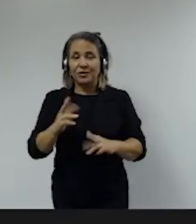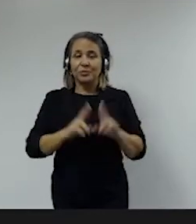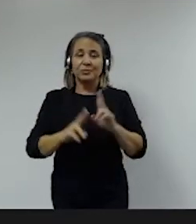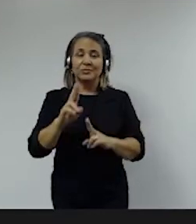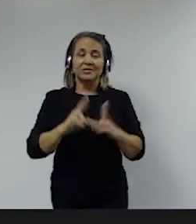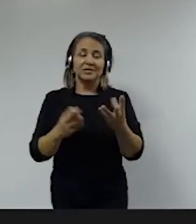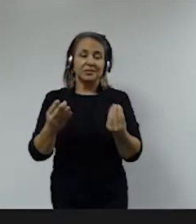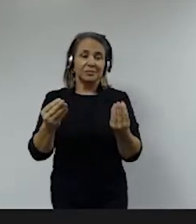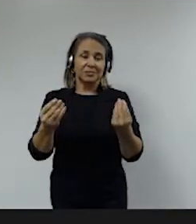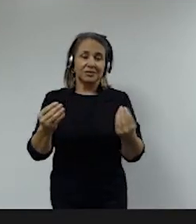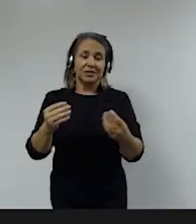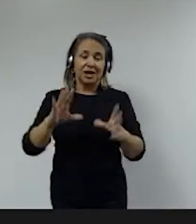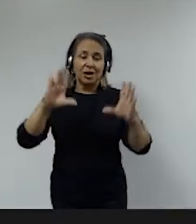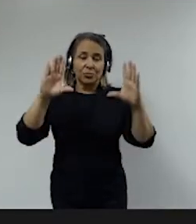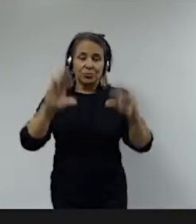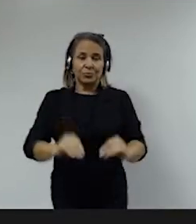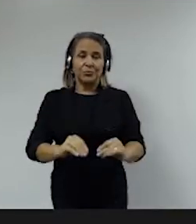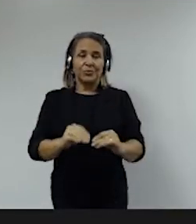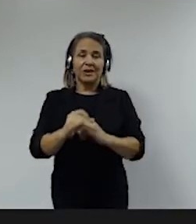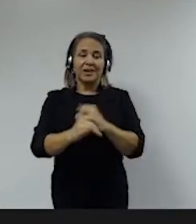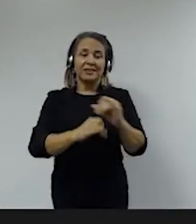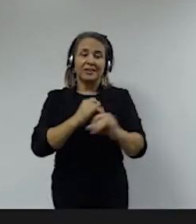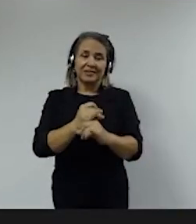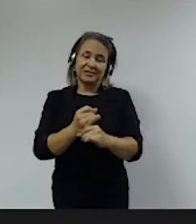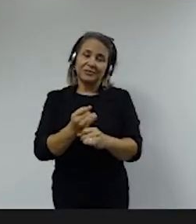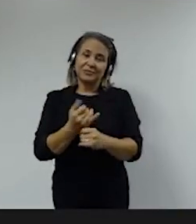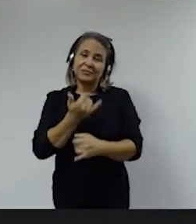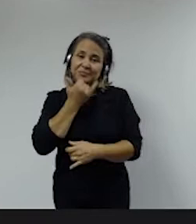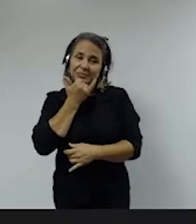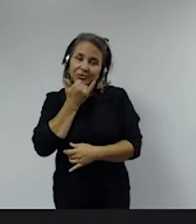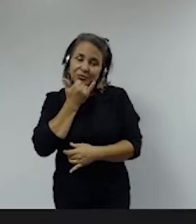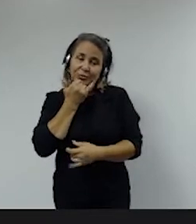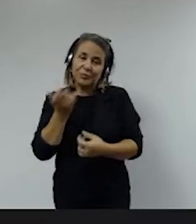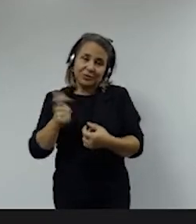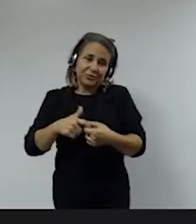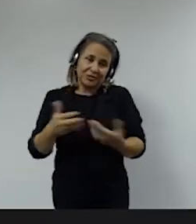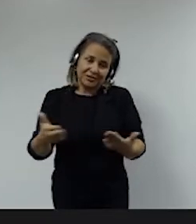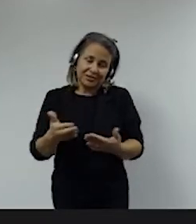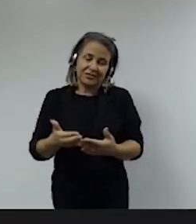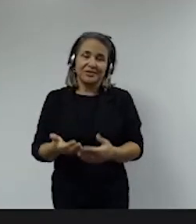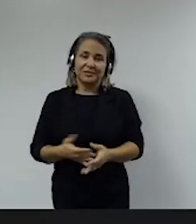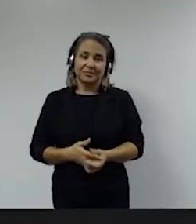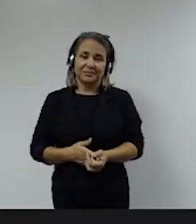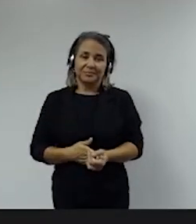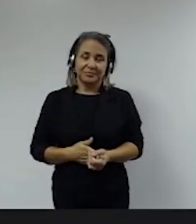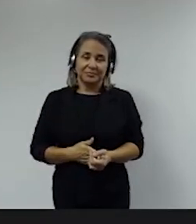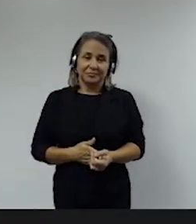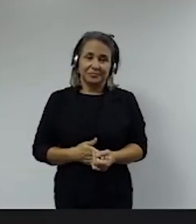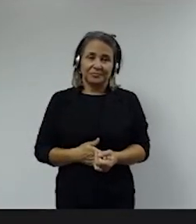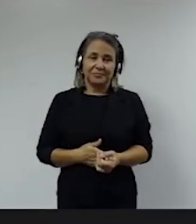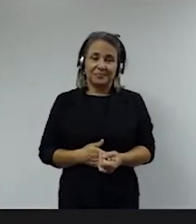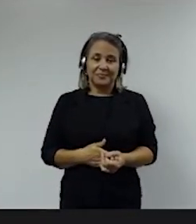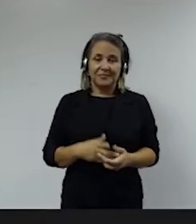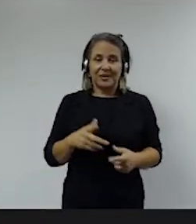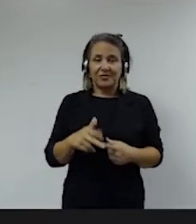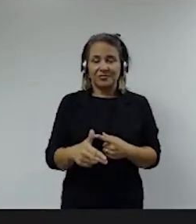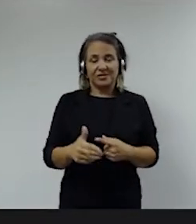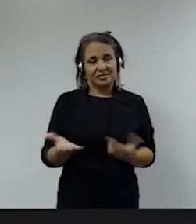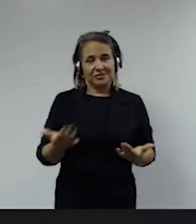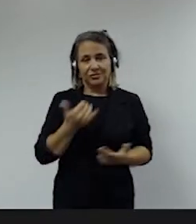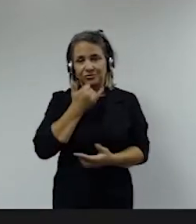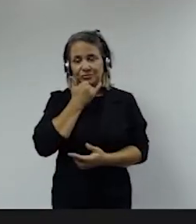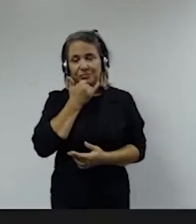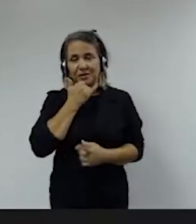conexão caiu e agora que eu estou conseguindo retornar, peço desculpa a todos, involuntária a falha, mas